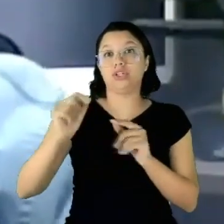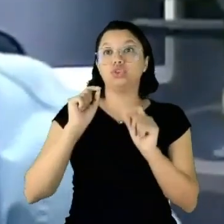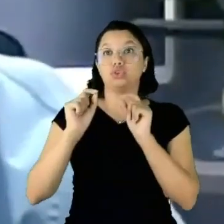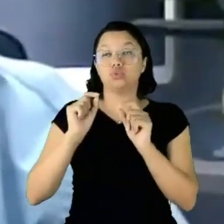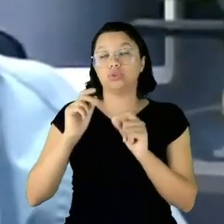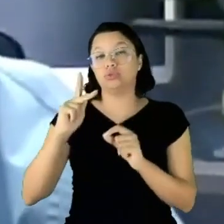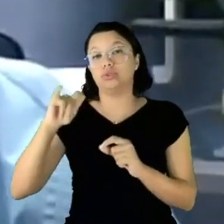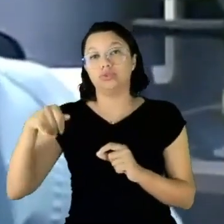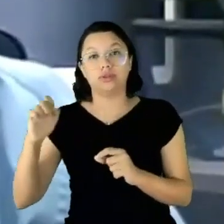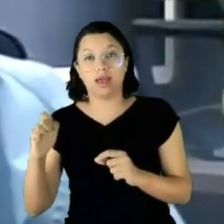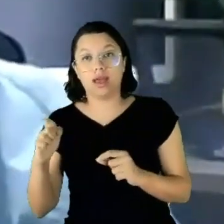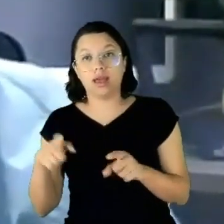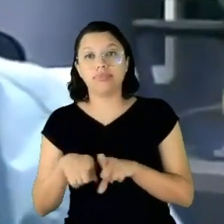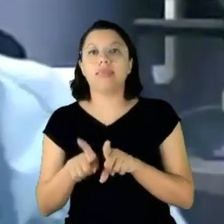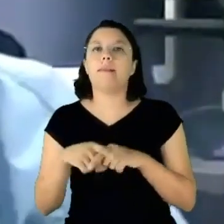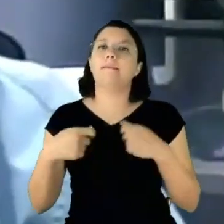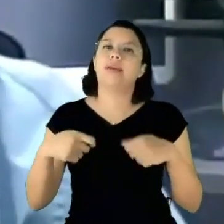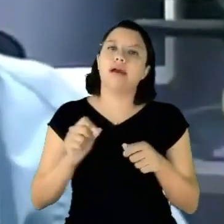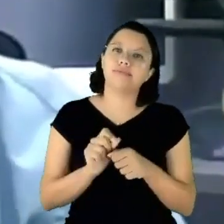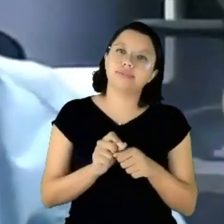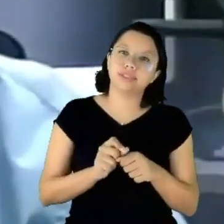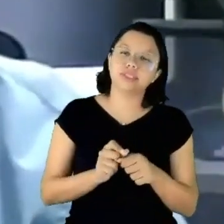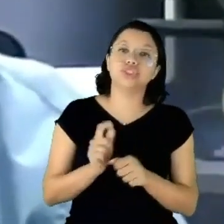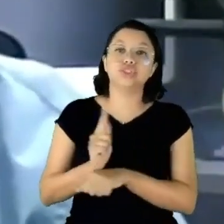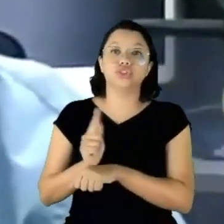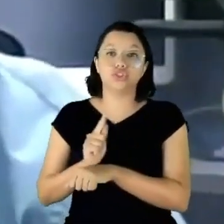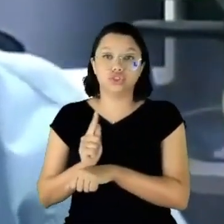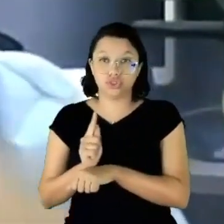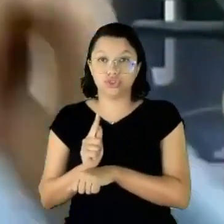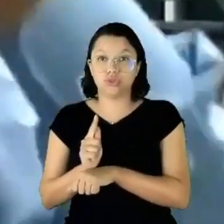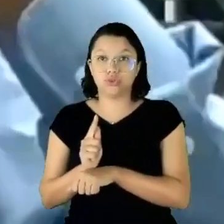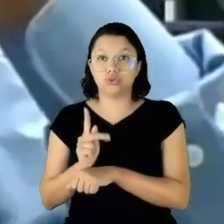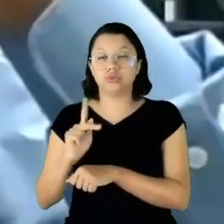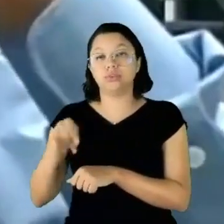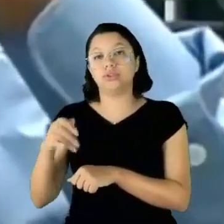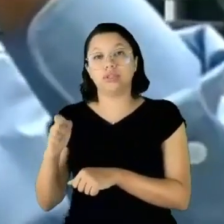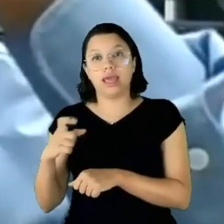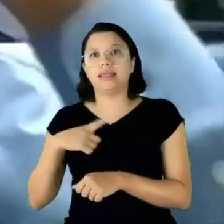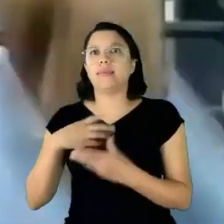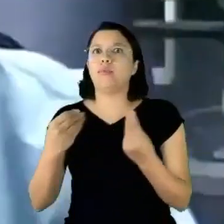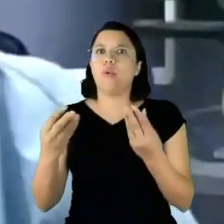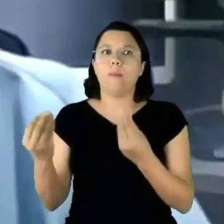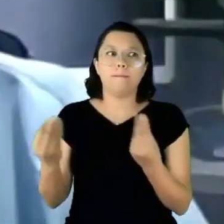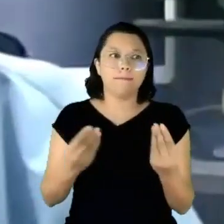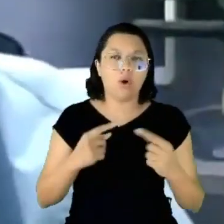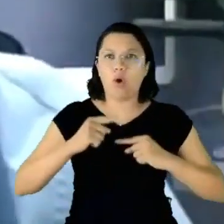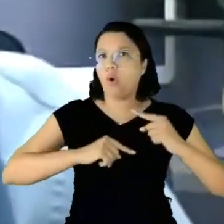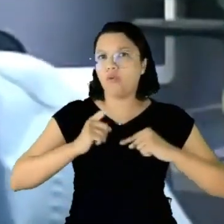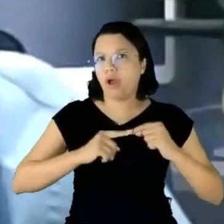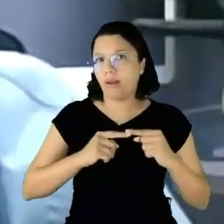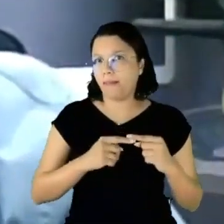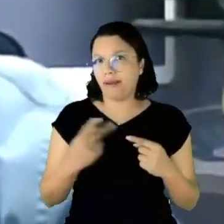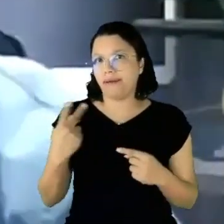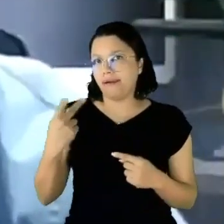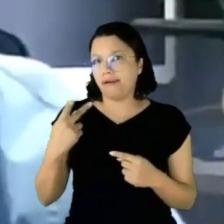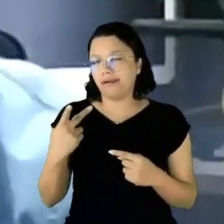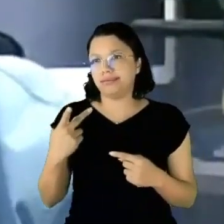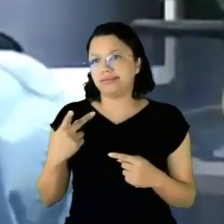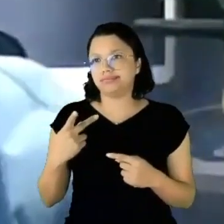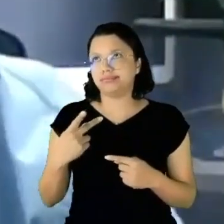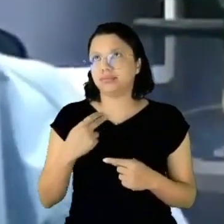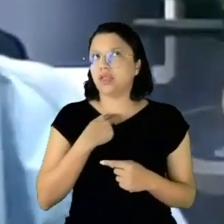temos que fazer gestão no PJI. E temos muitas ferramentas para isso. Mas não podemos só contar